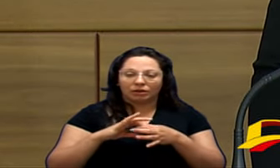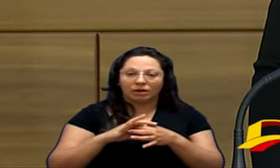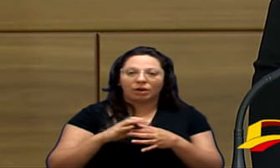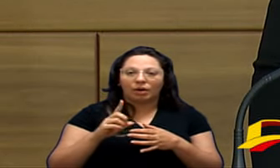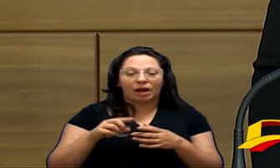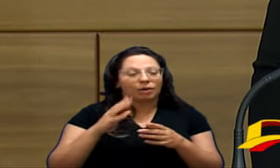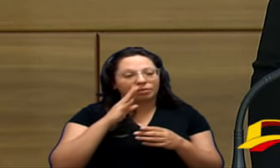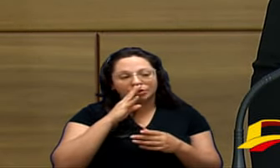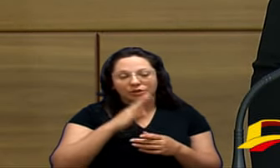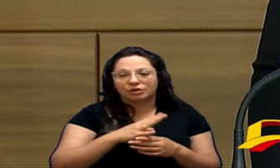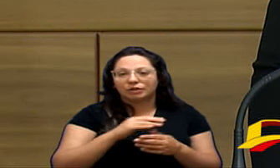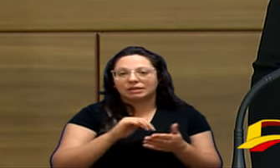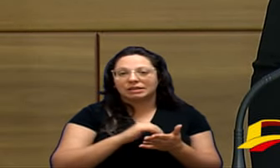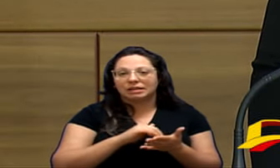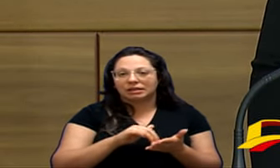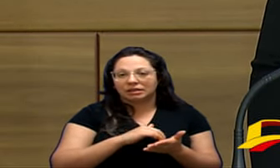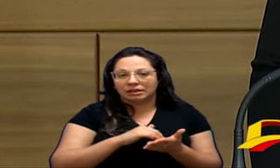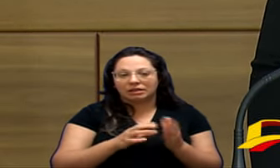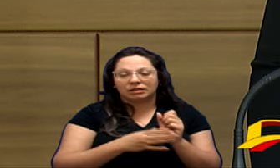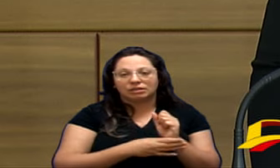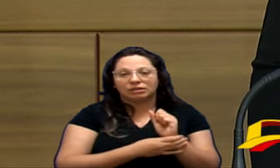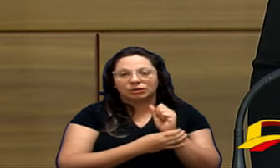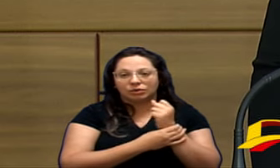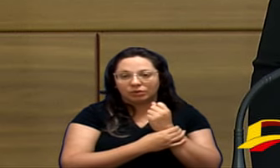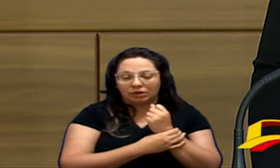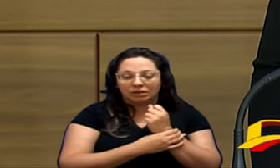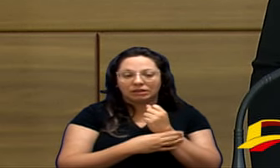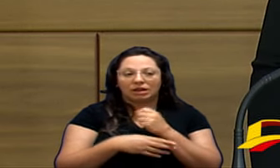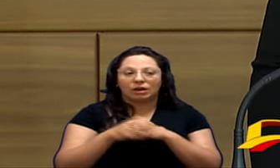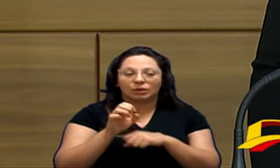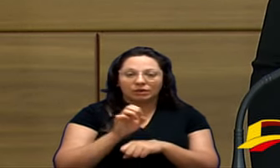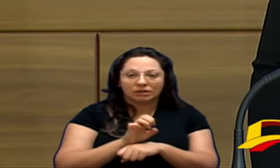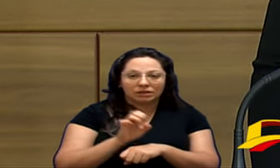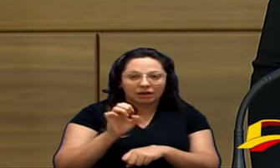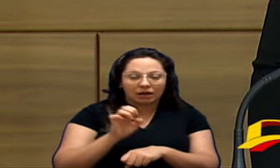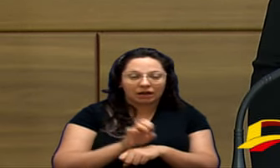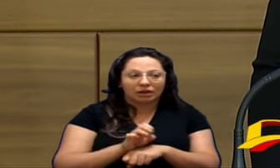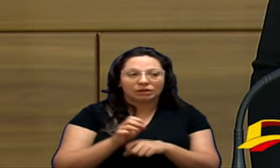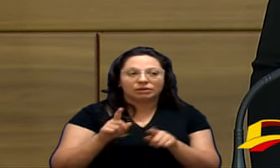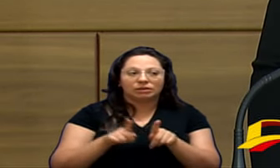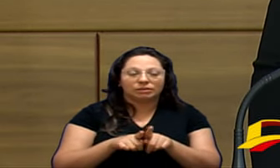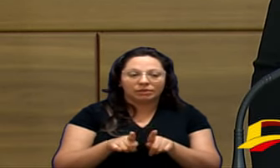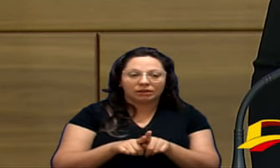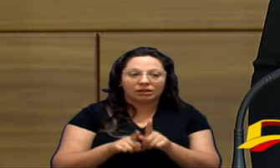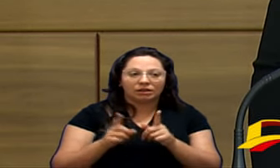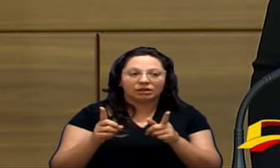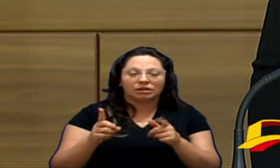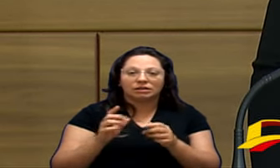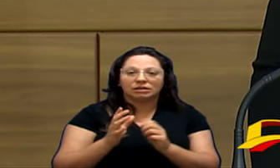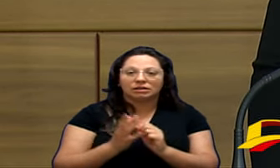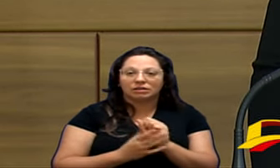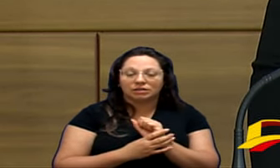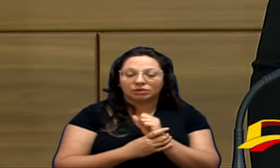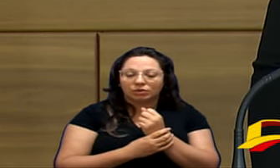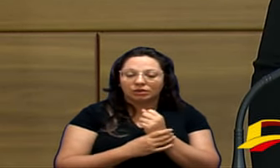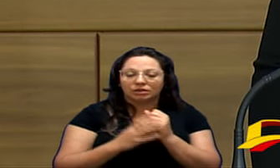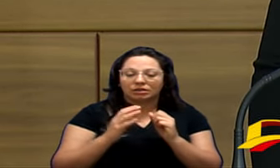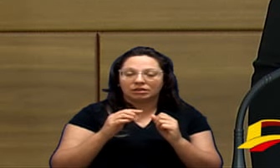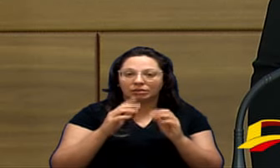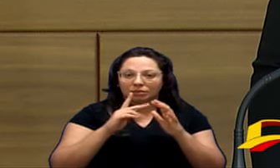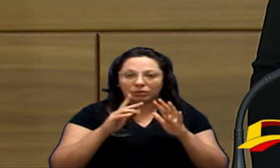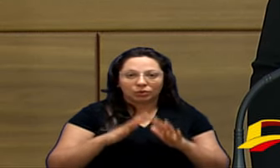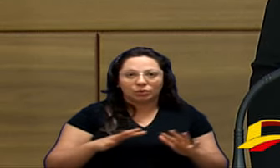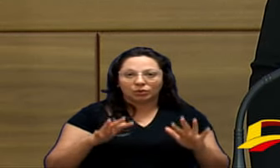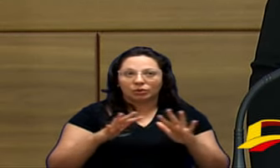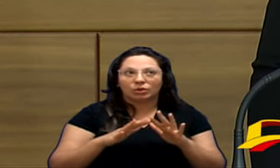Secretaria de Segurança Urbana eh ao estado compete políticas de Segurança Pública aos municípios políticas públicas de